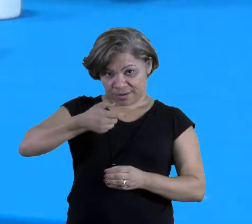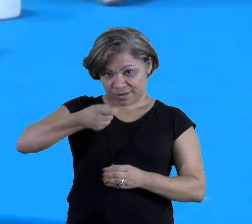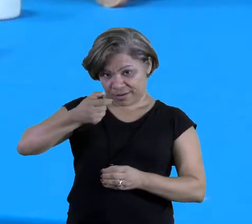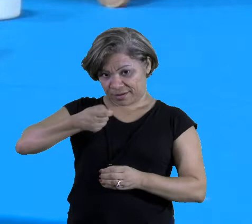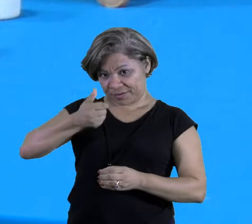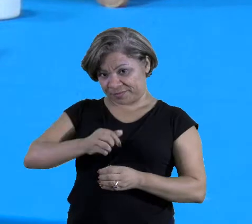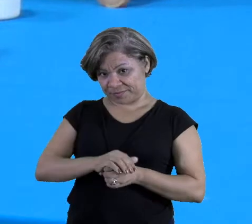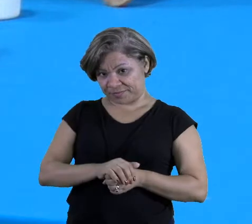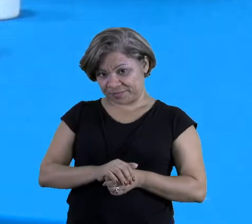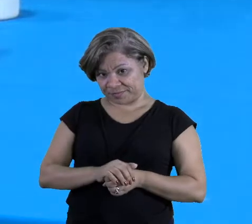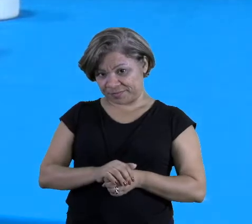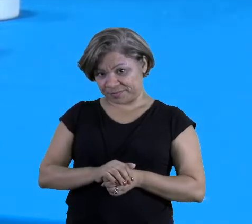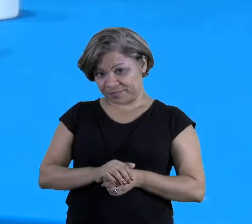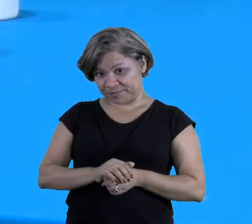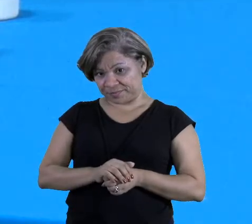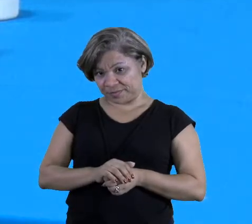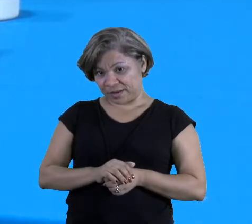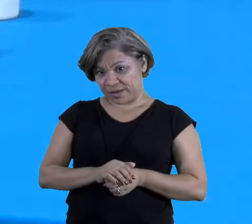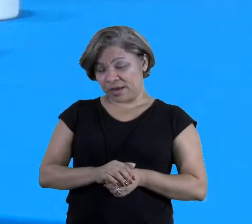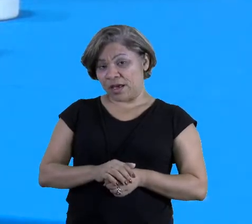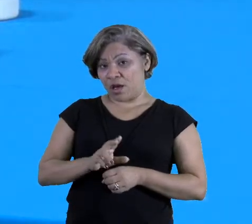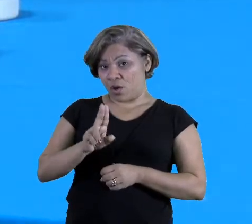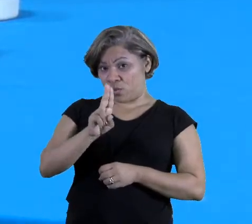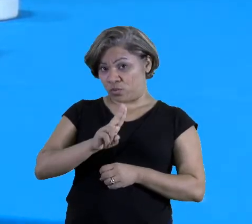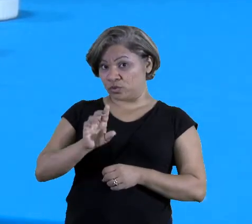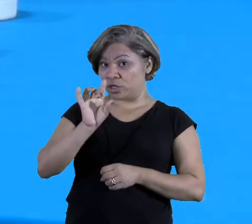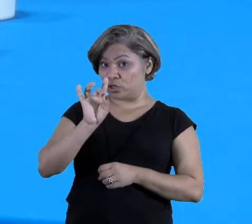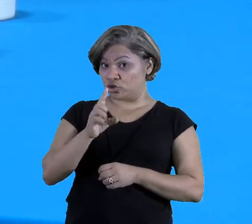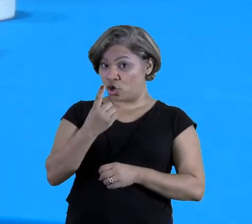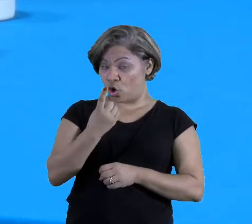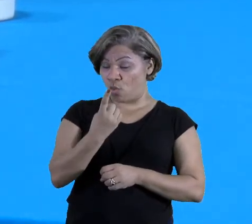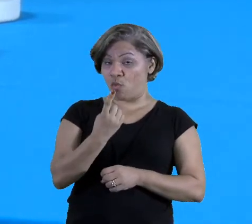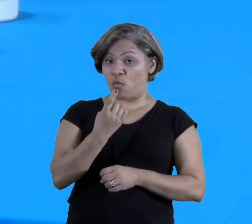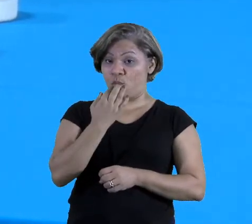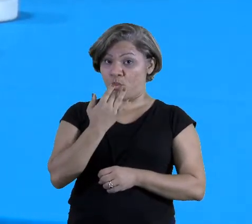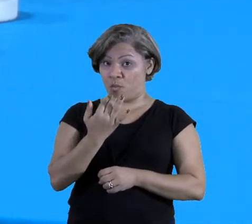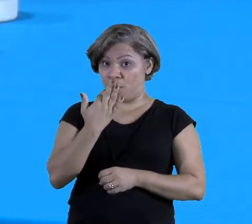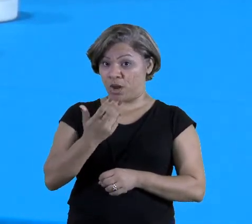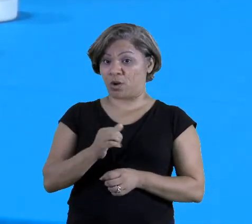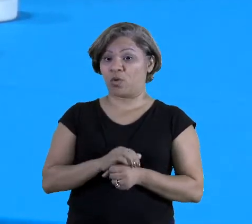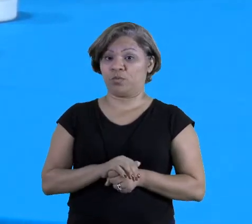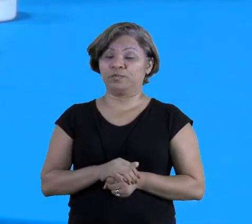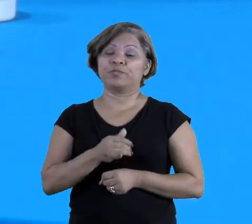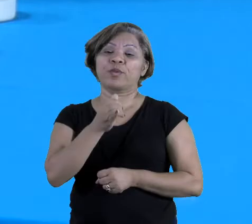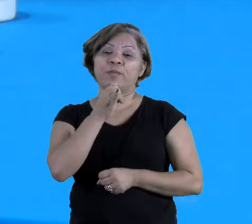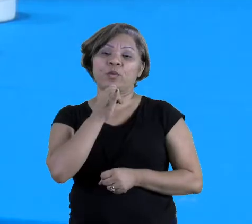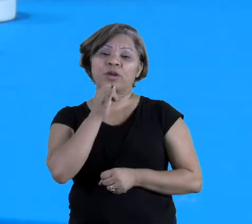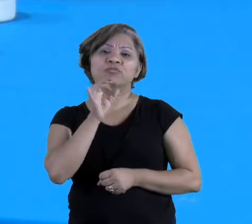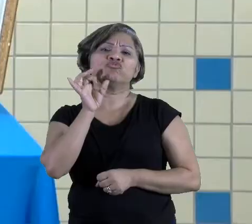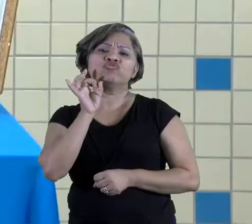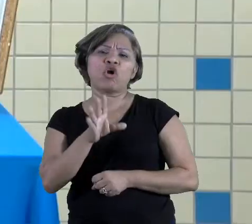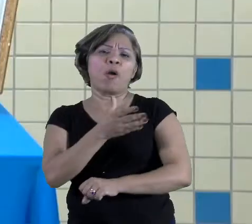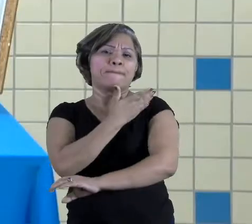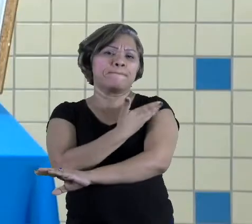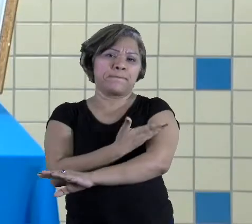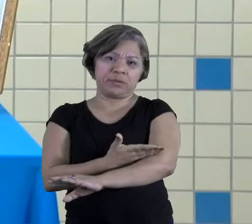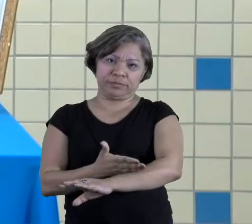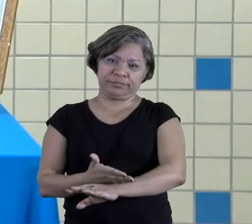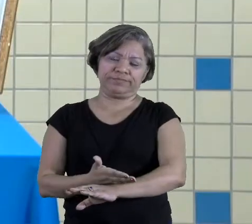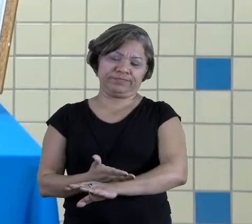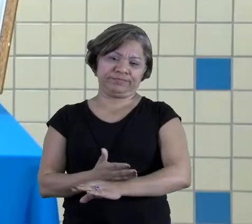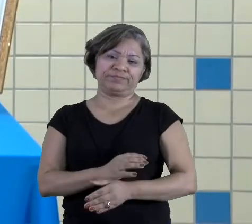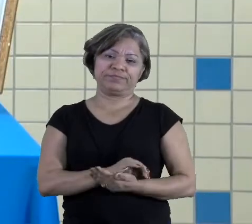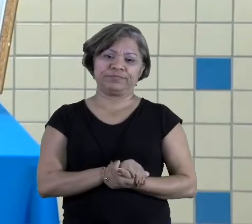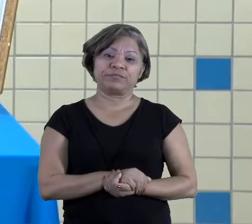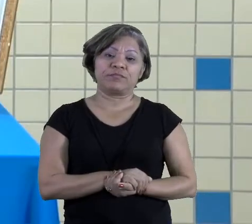vamos usar tampinhas de garrafa de apenas uma cor. Aqui, por exemplo, eu tenho tampinhas de garrafa branca.